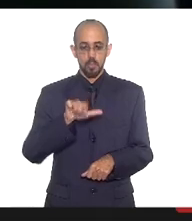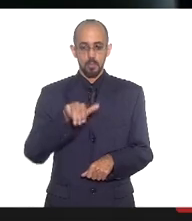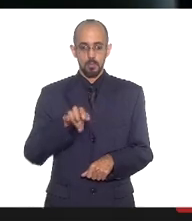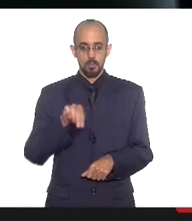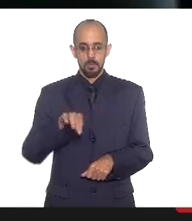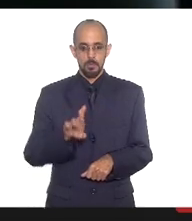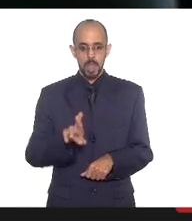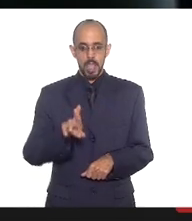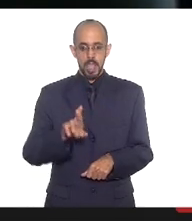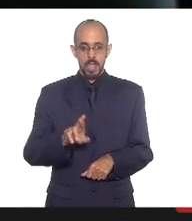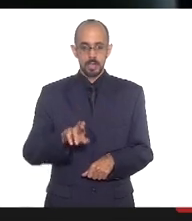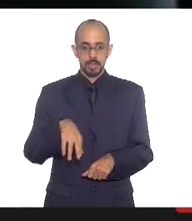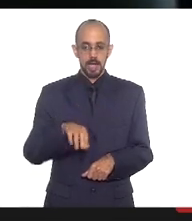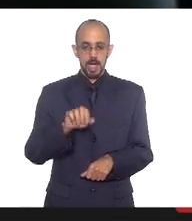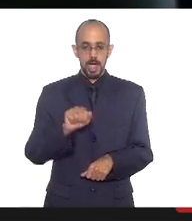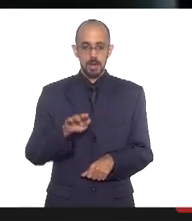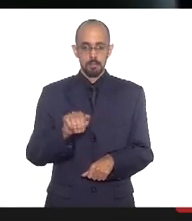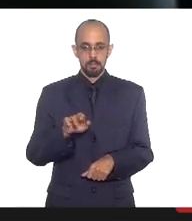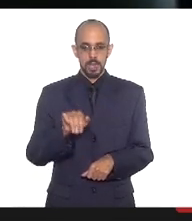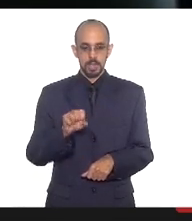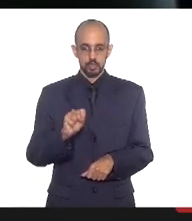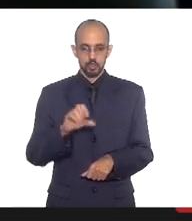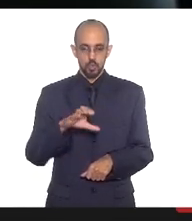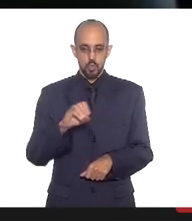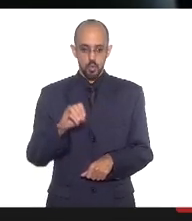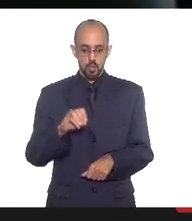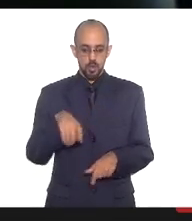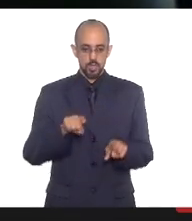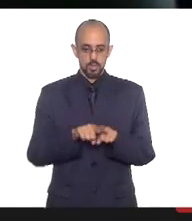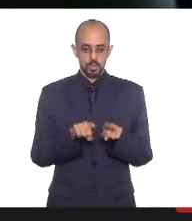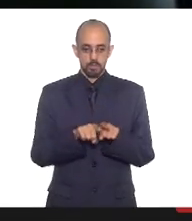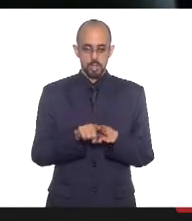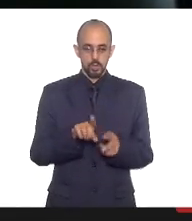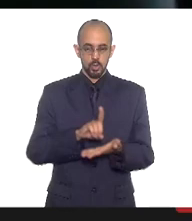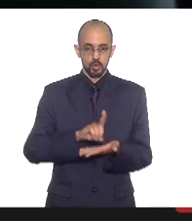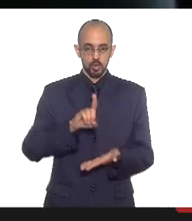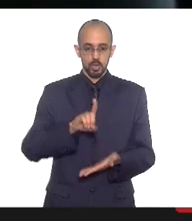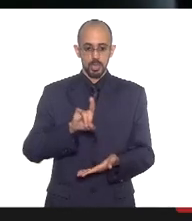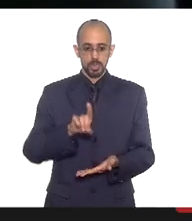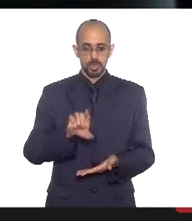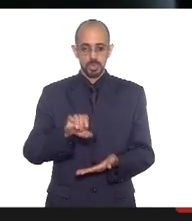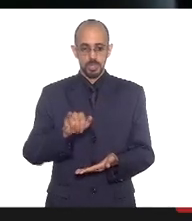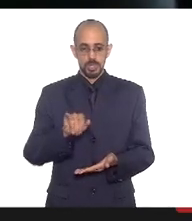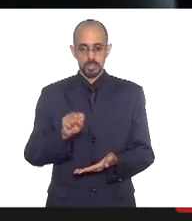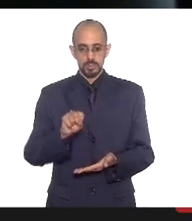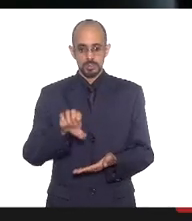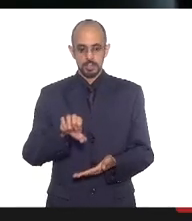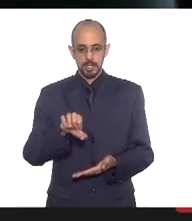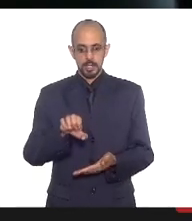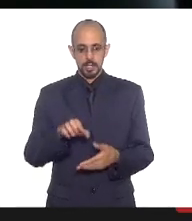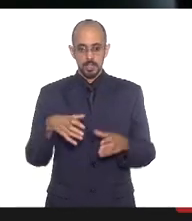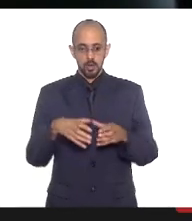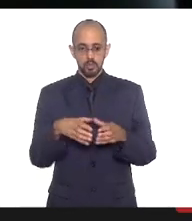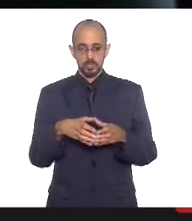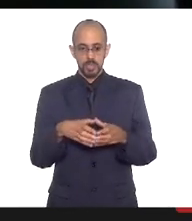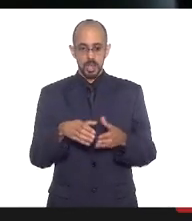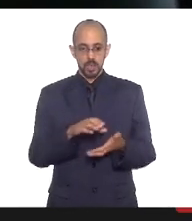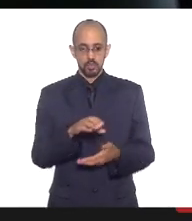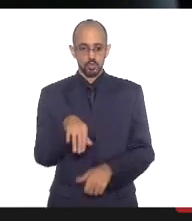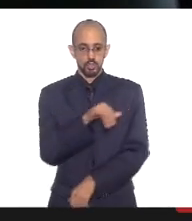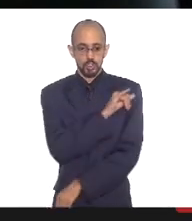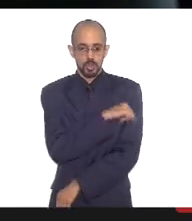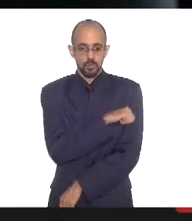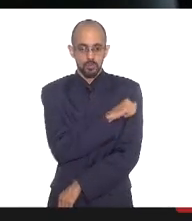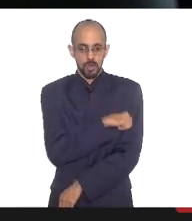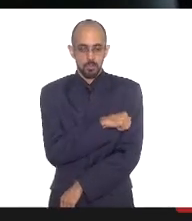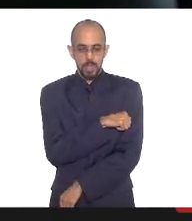também do da Dra Deise do Conselho Estadual de ens ah e também do Dr